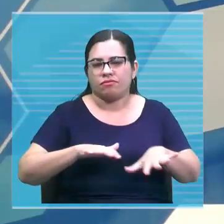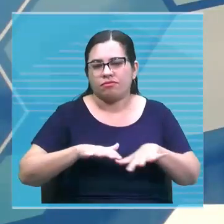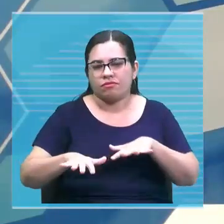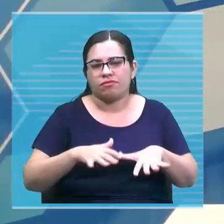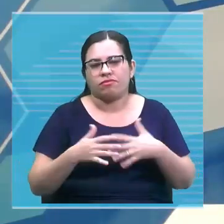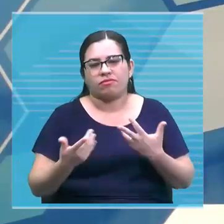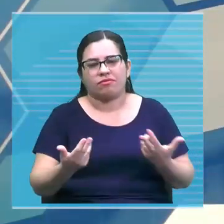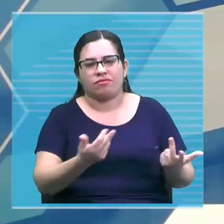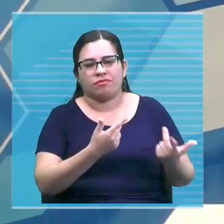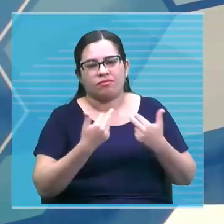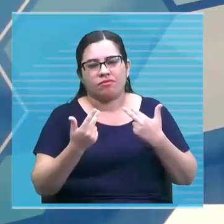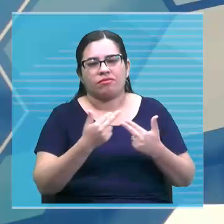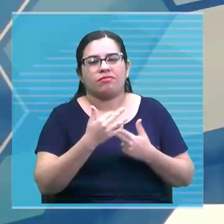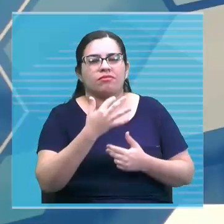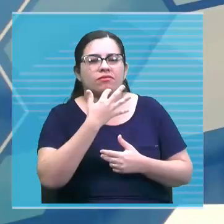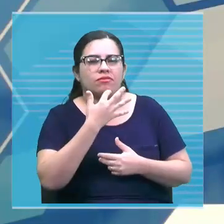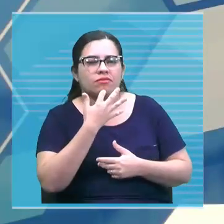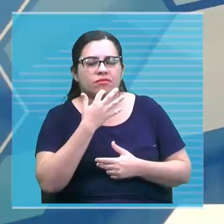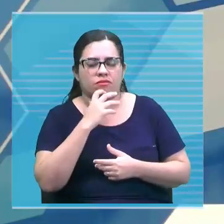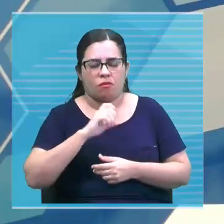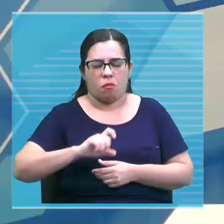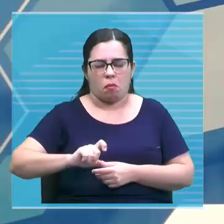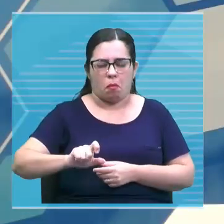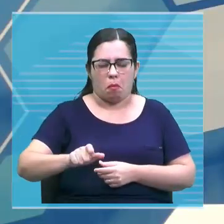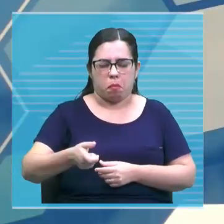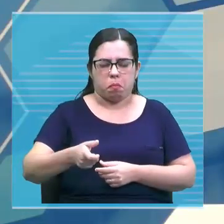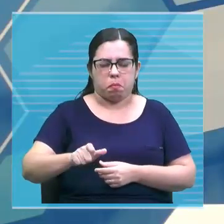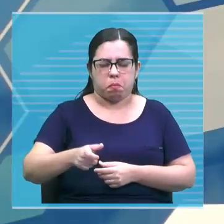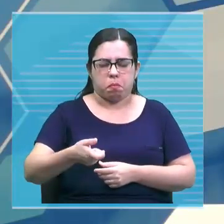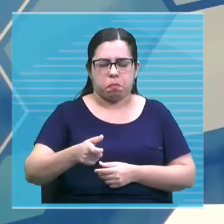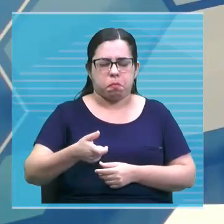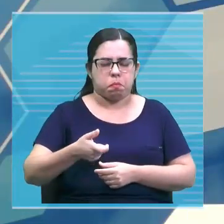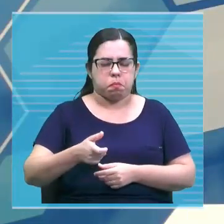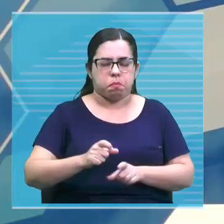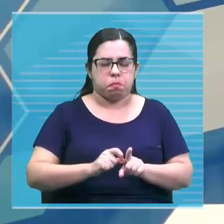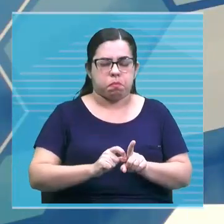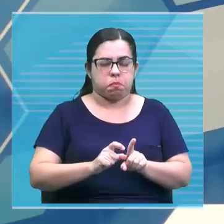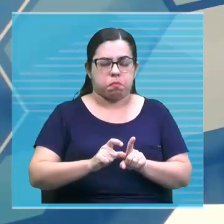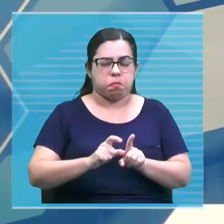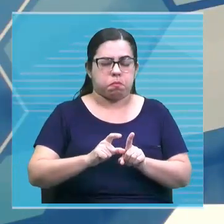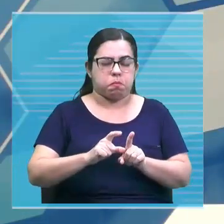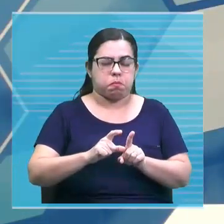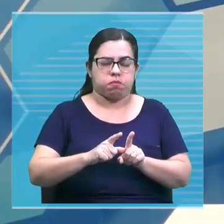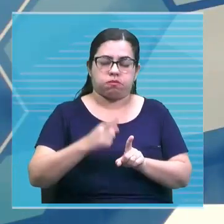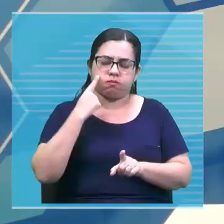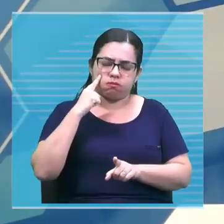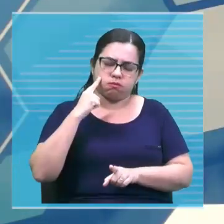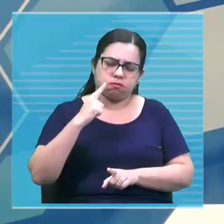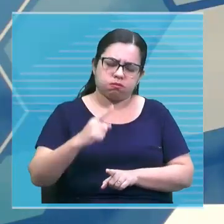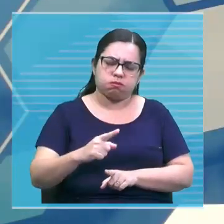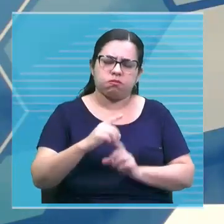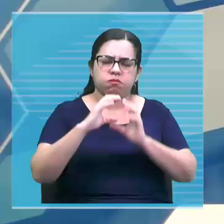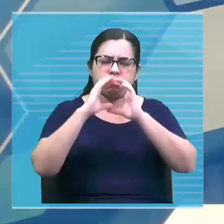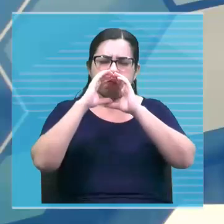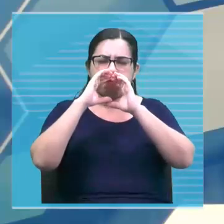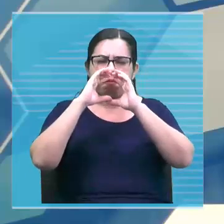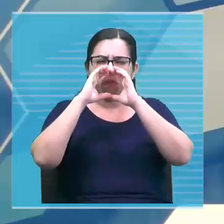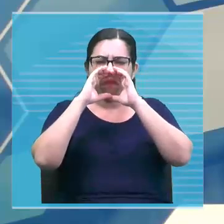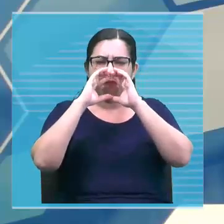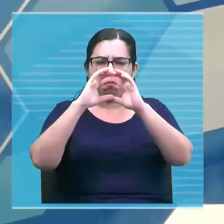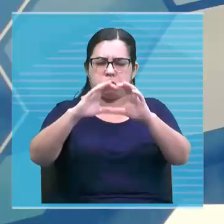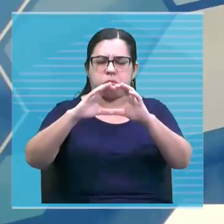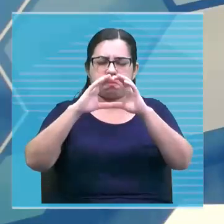quando você coloca o volume lá no máximo você vai observar que o alto-falante ele